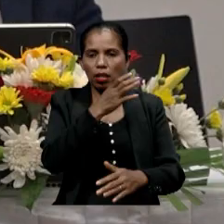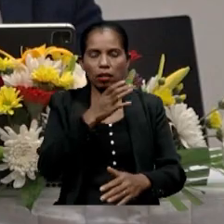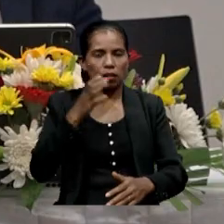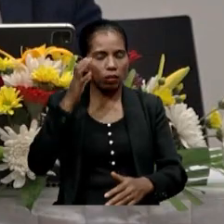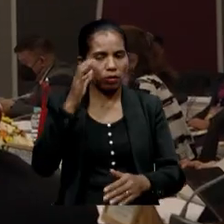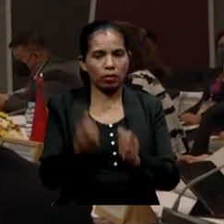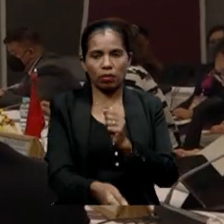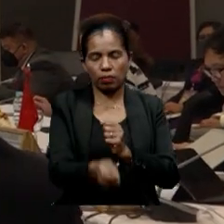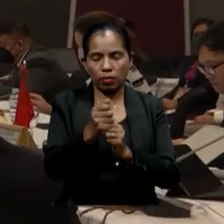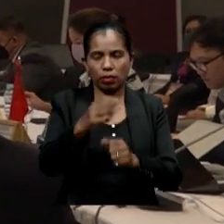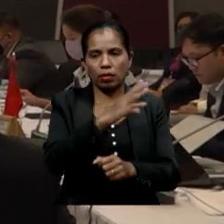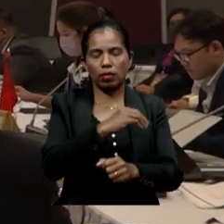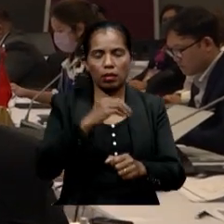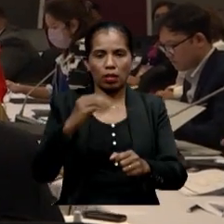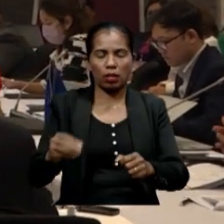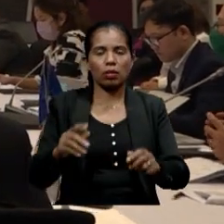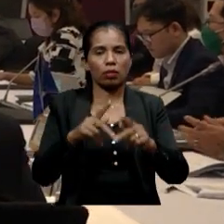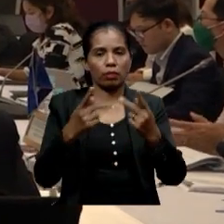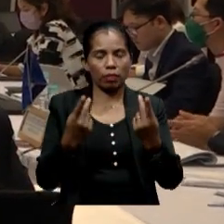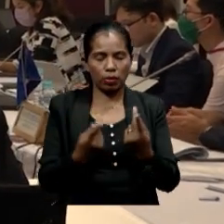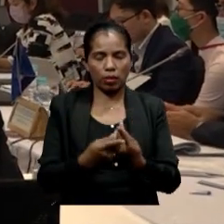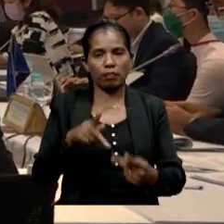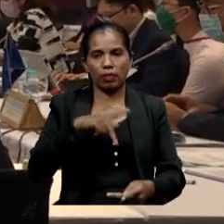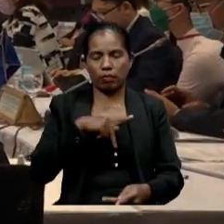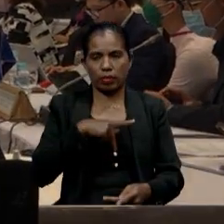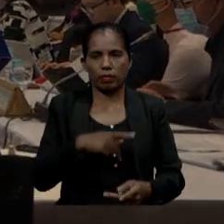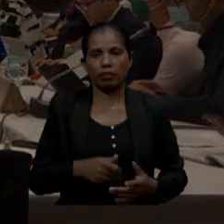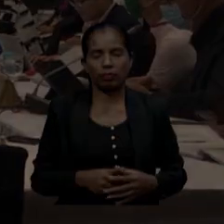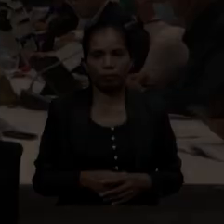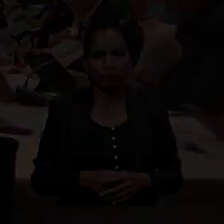pesca, inclui setor privado. Aniceto Leite, Antônio Correia, GMN.